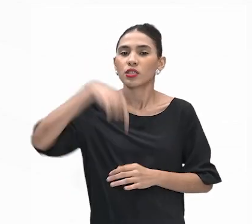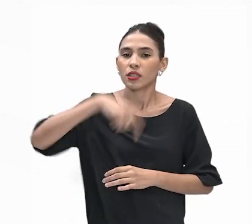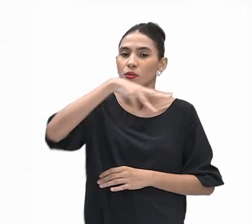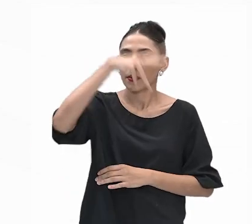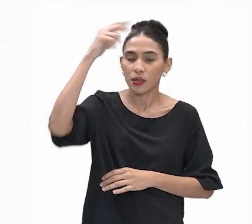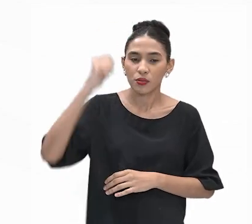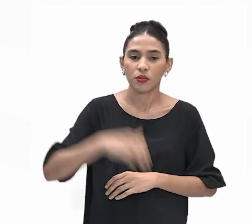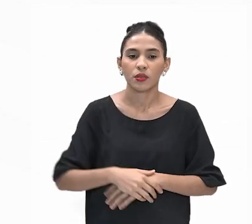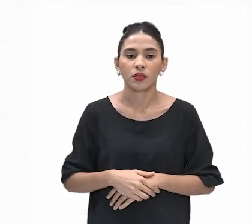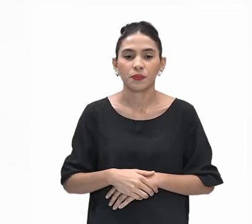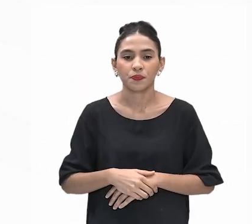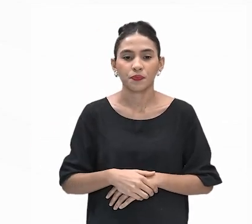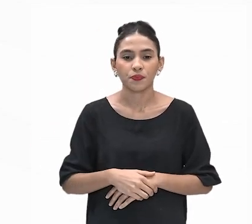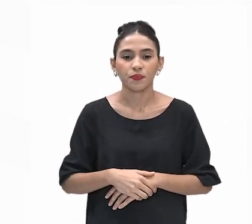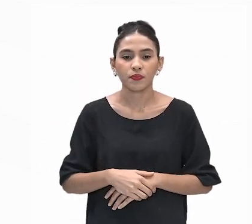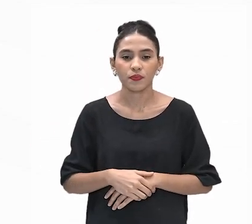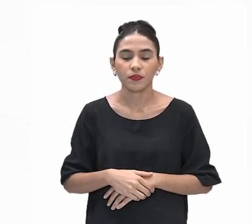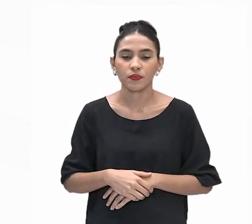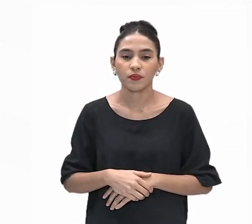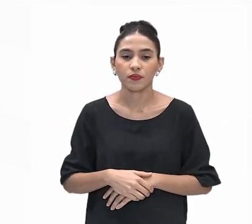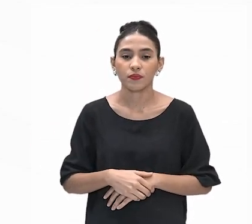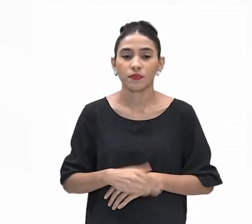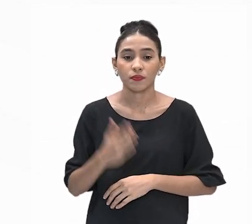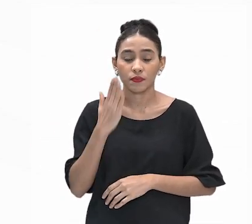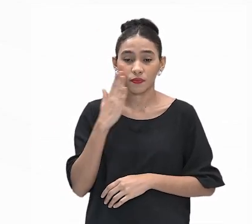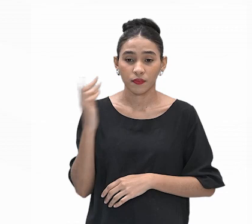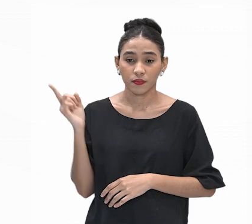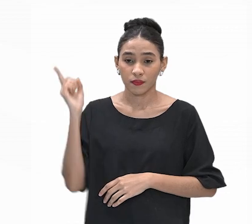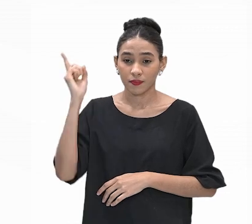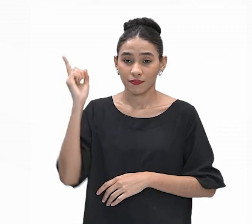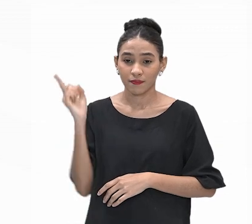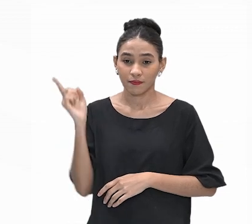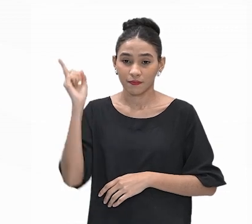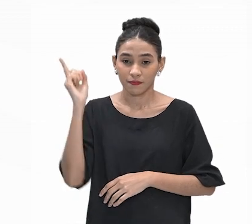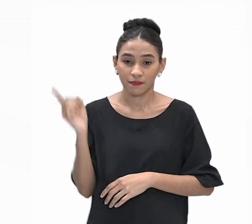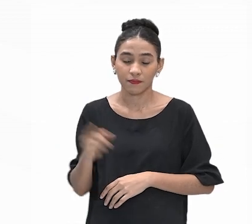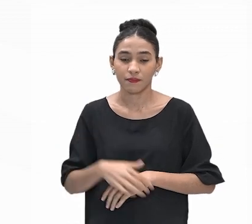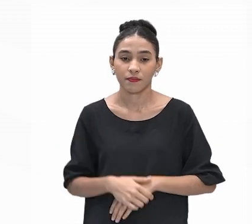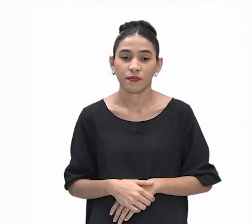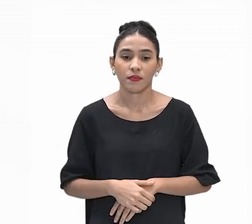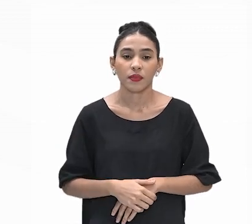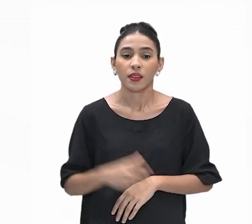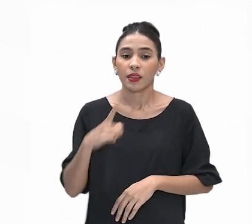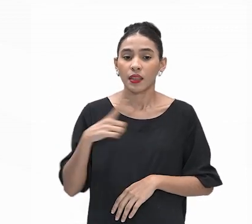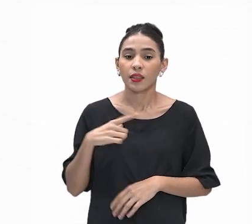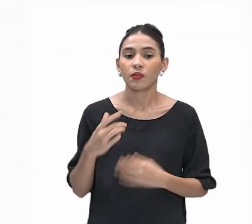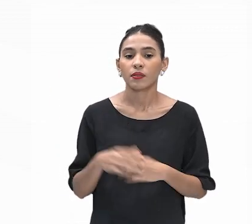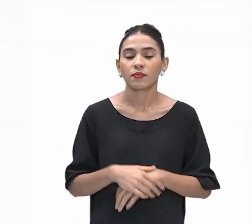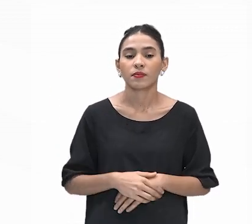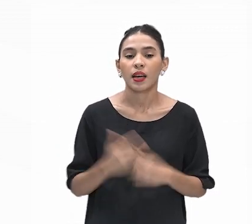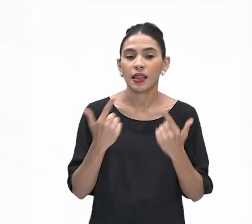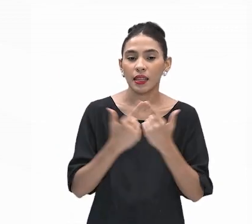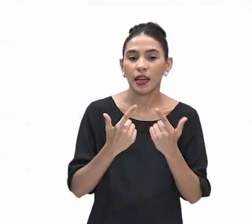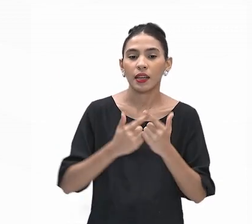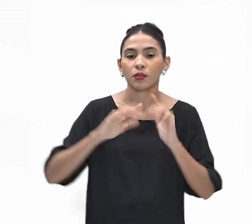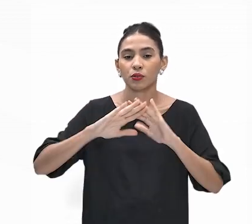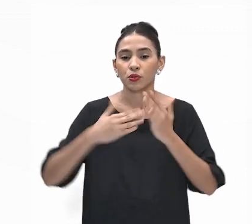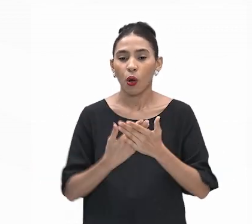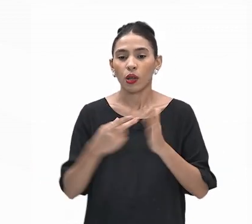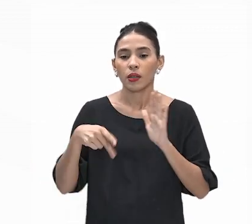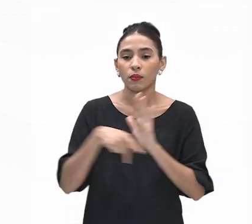alguns desses grupos que fizeram história do teatro amazonense. Nós temos o quê? Teatro Escola